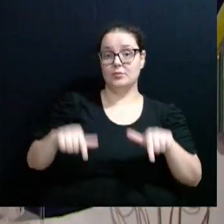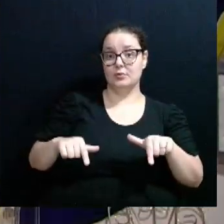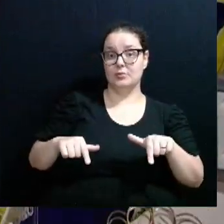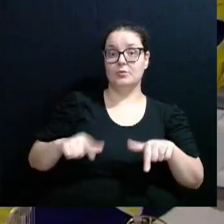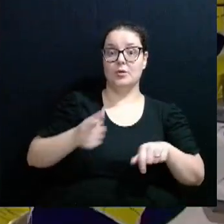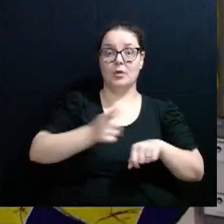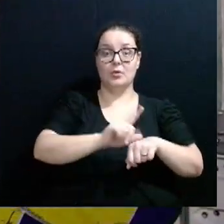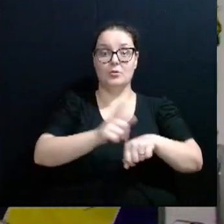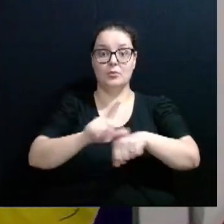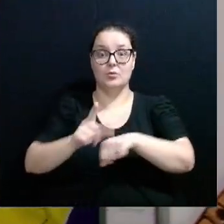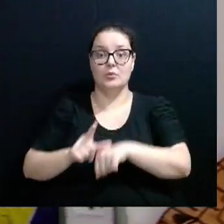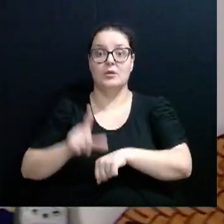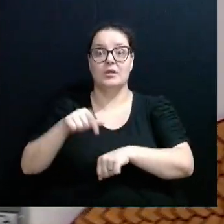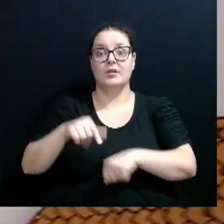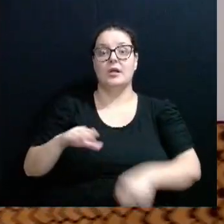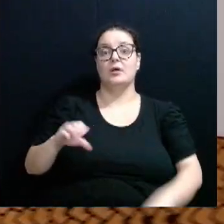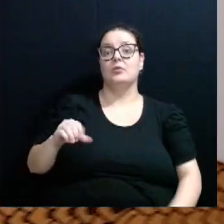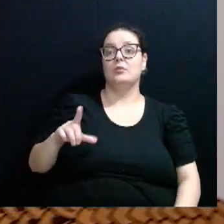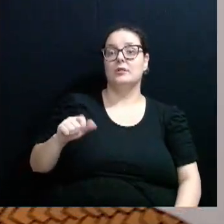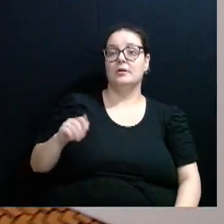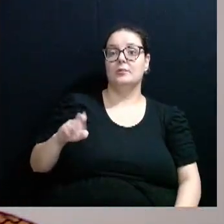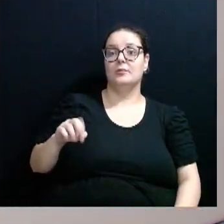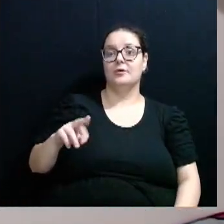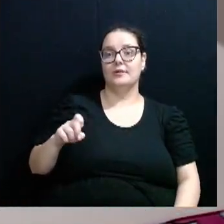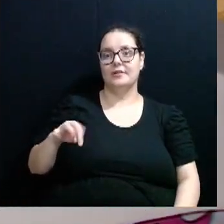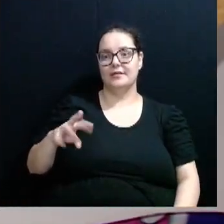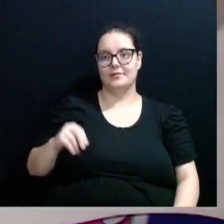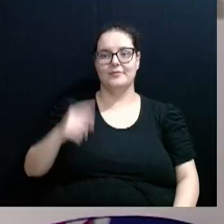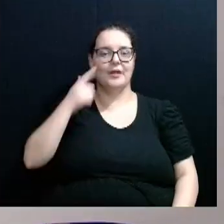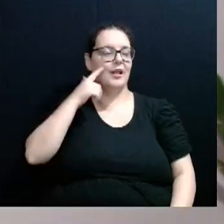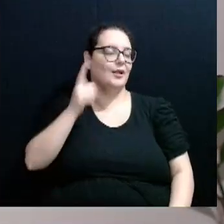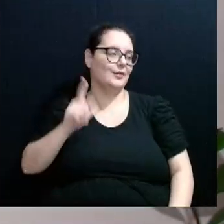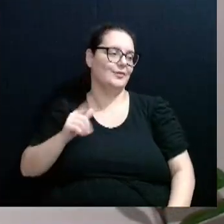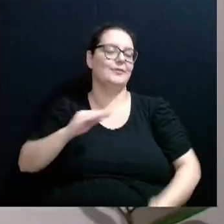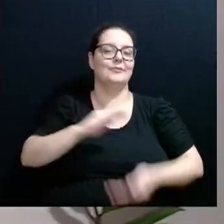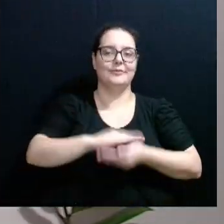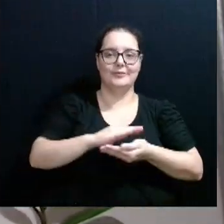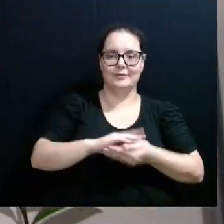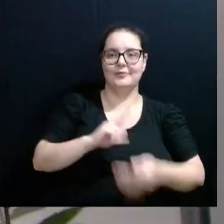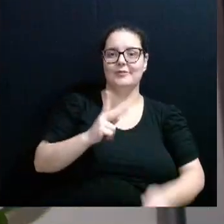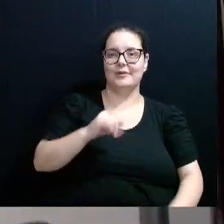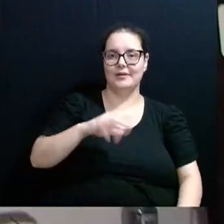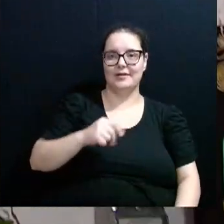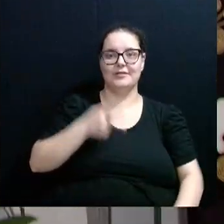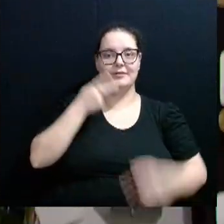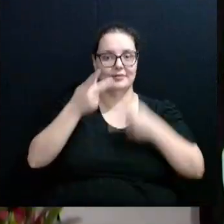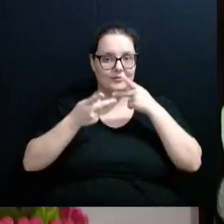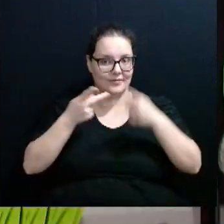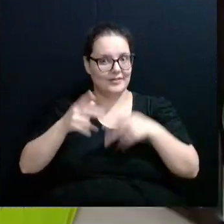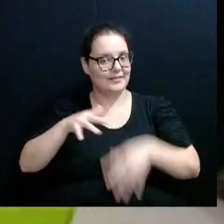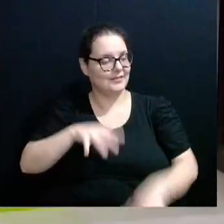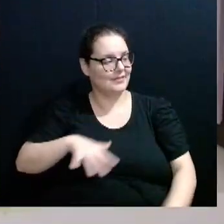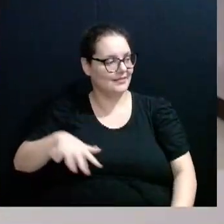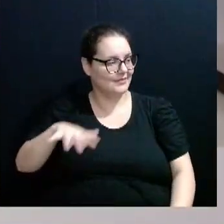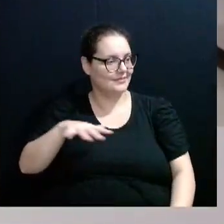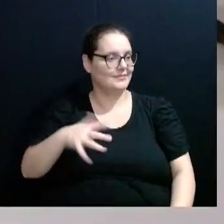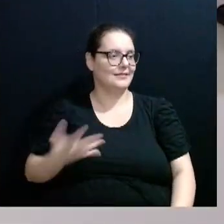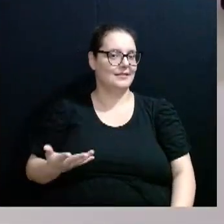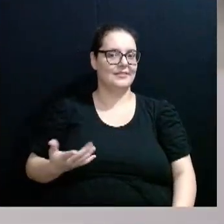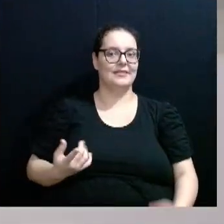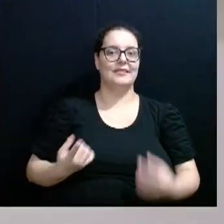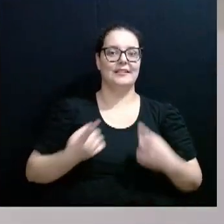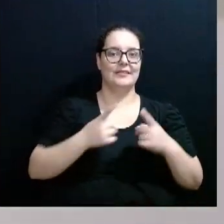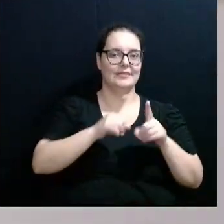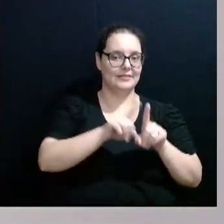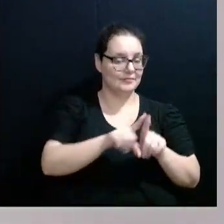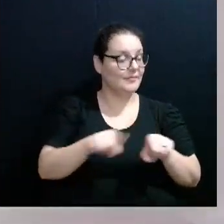loja colaborativa e, claro, tem o trabalho do Funduage. Me fala também dessa parte, dessa parceria também para